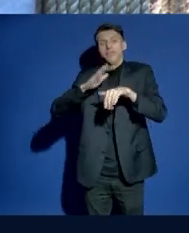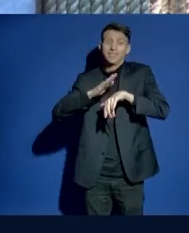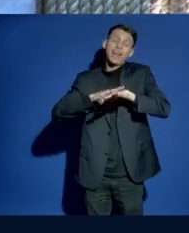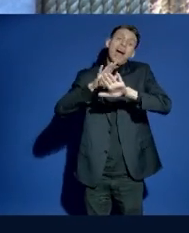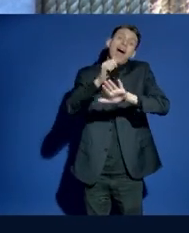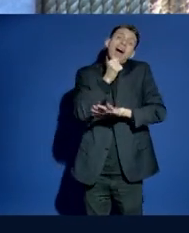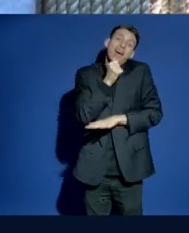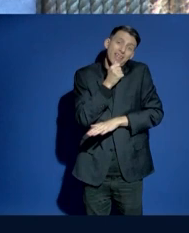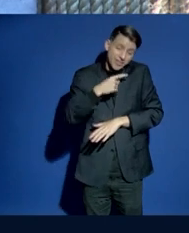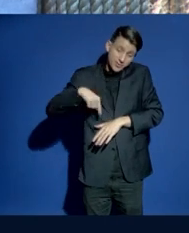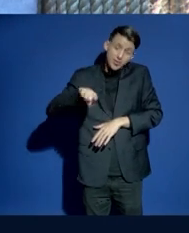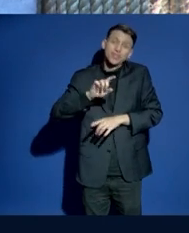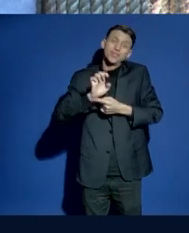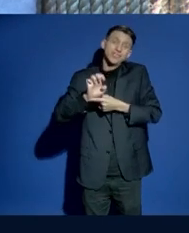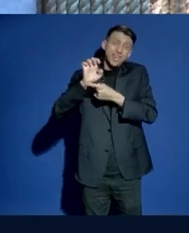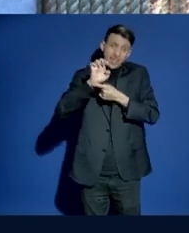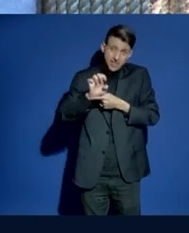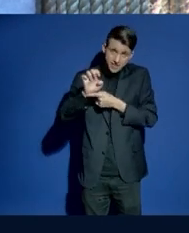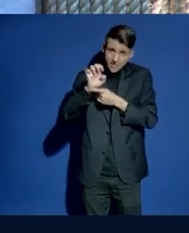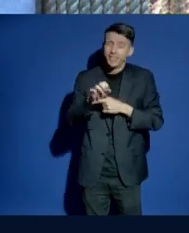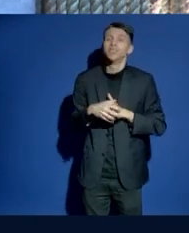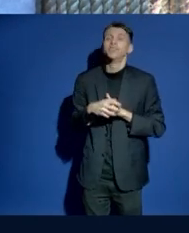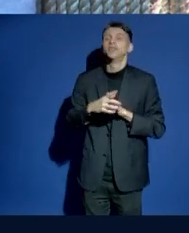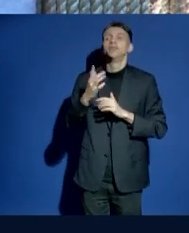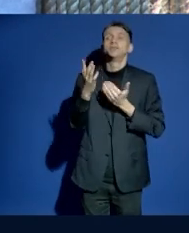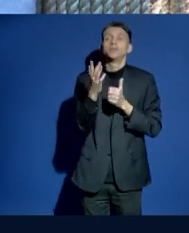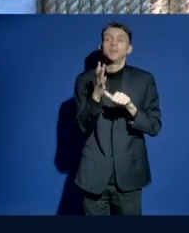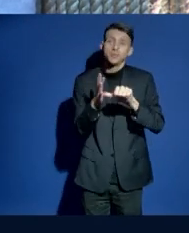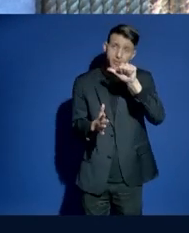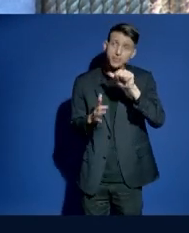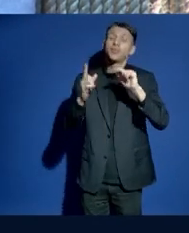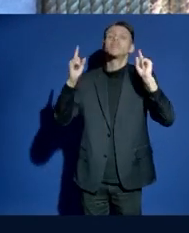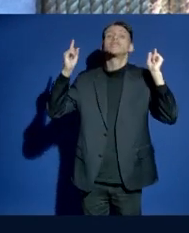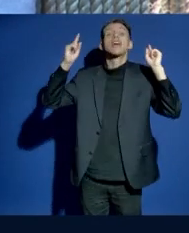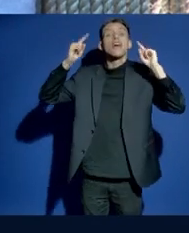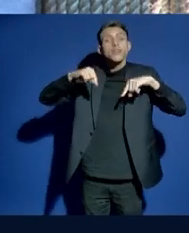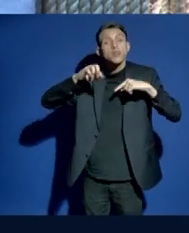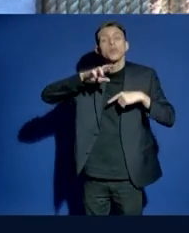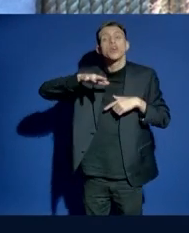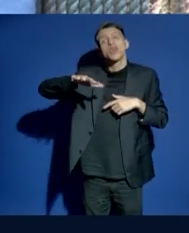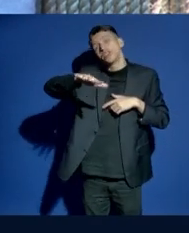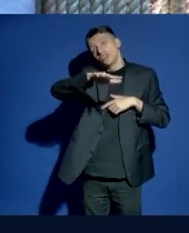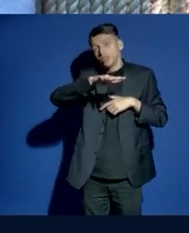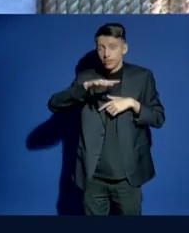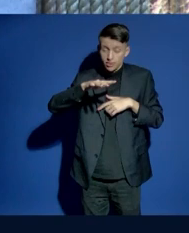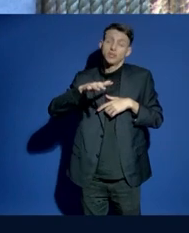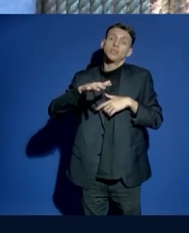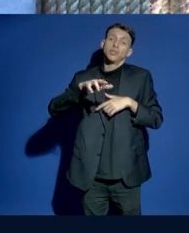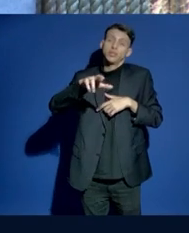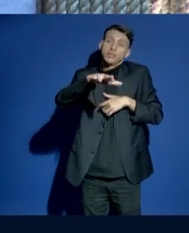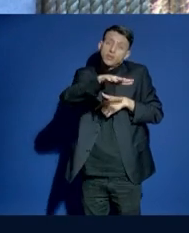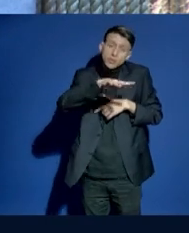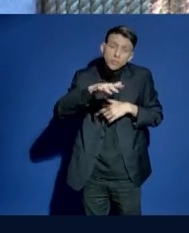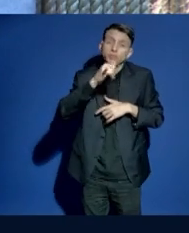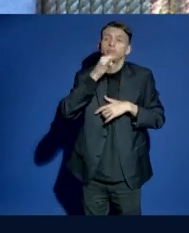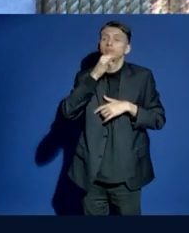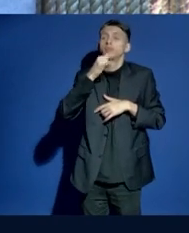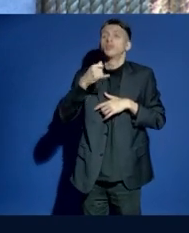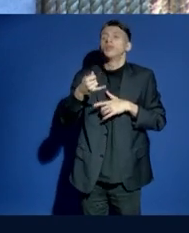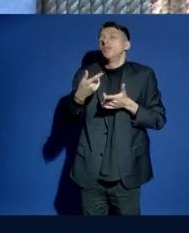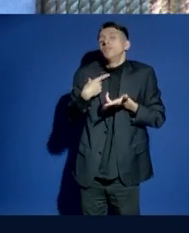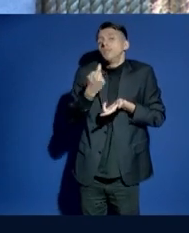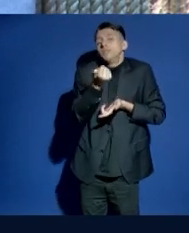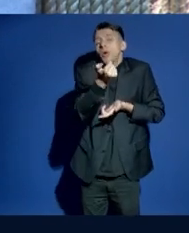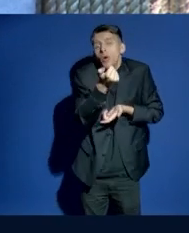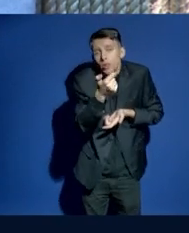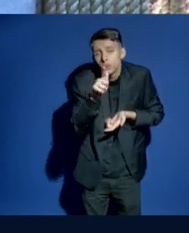a gente lidou com o primeiro desafio que a gente sabe que em especiais em regiões mais remotas com pouca ou zero